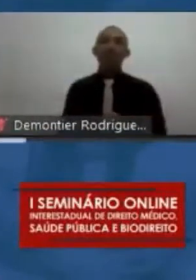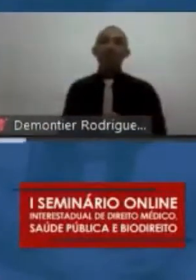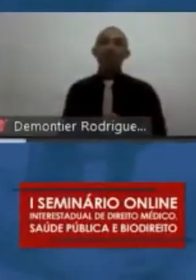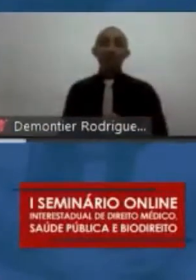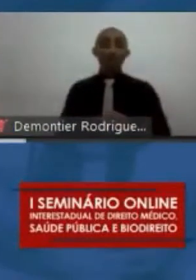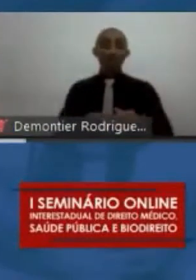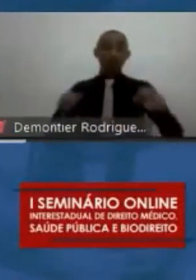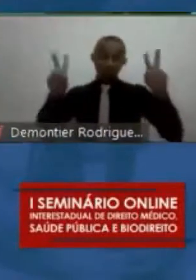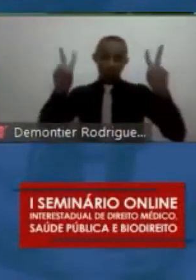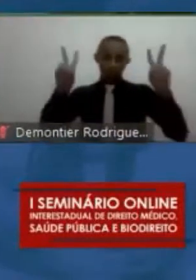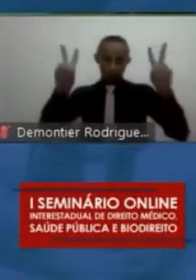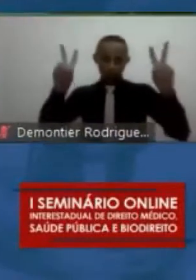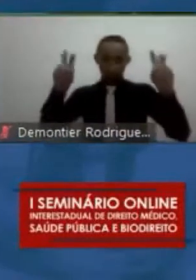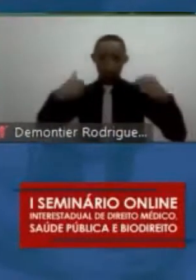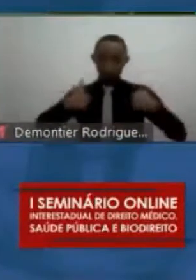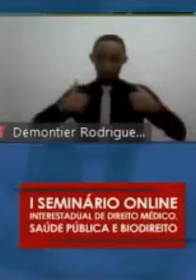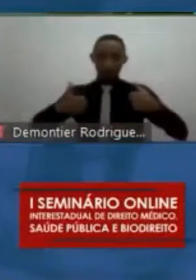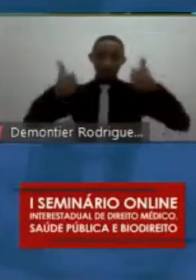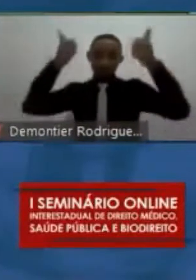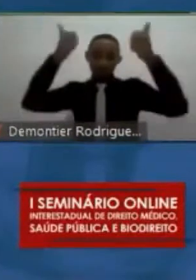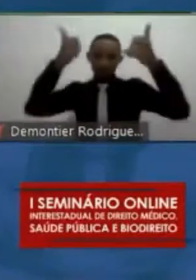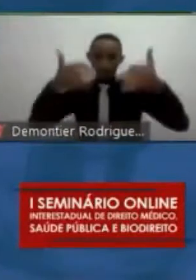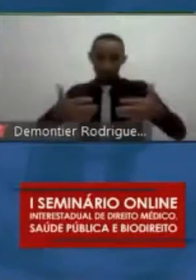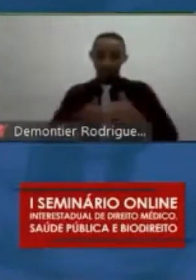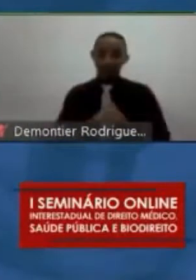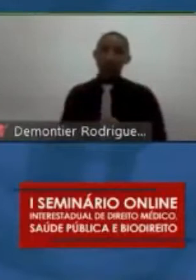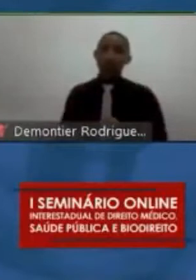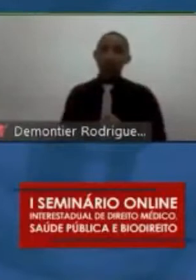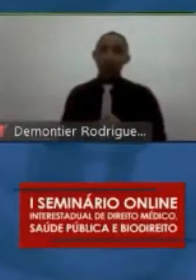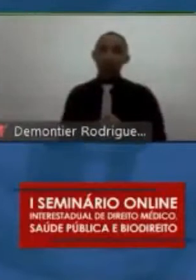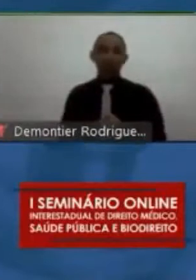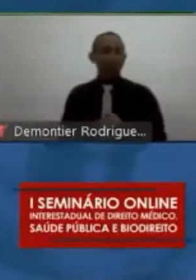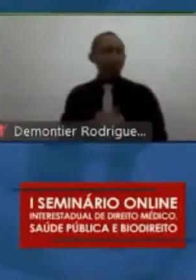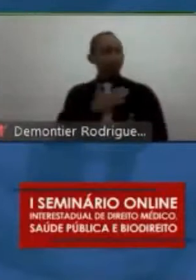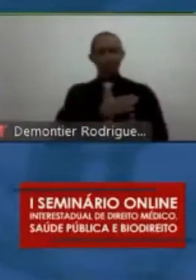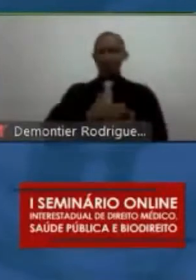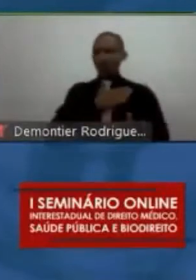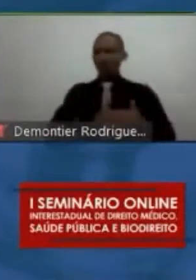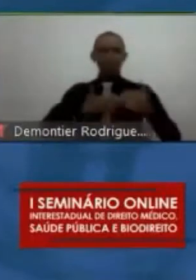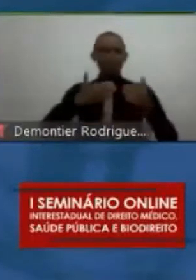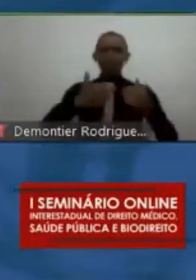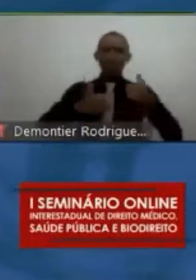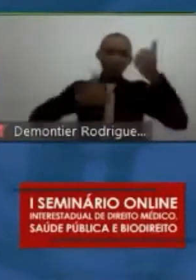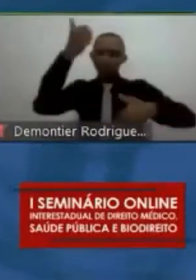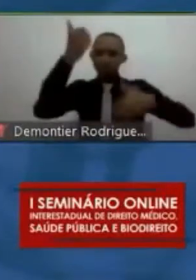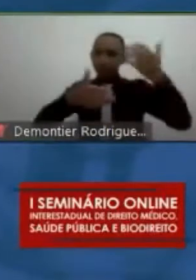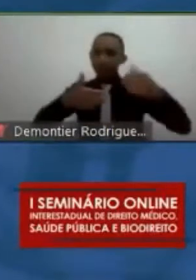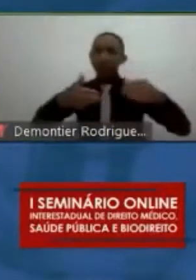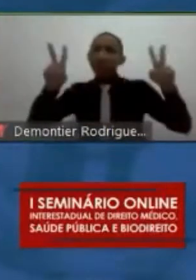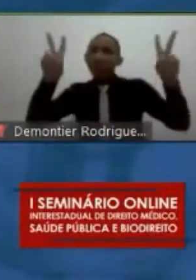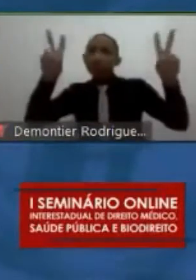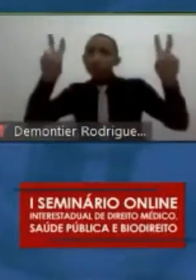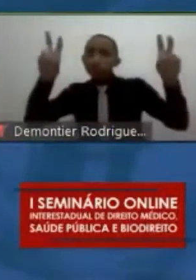O tema que me foi pedido e eu tenho o prazer de poder apresentar, ele fala sobre os